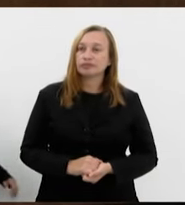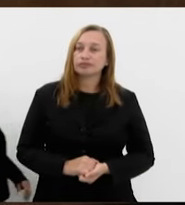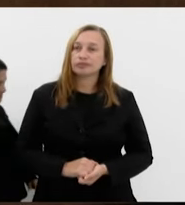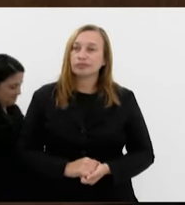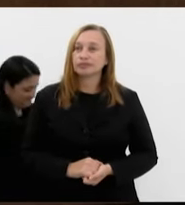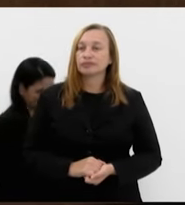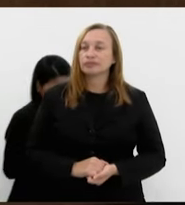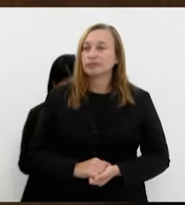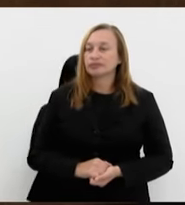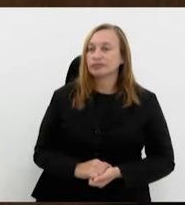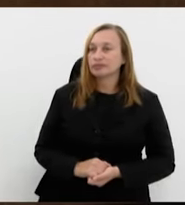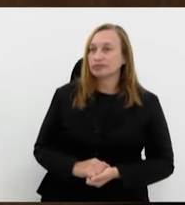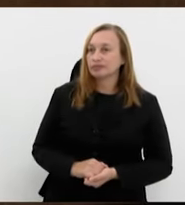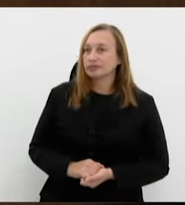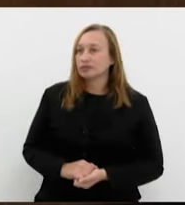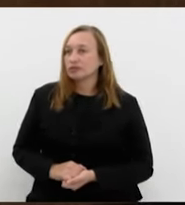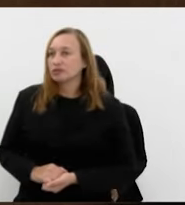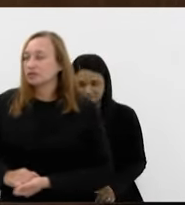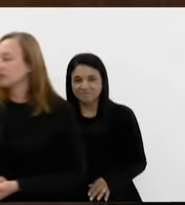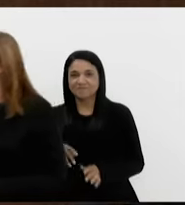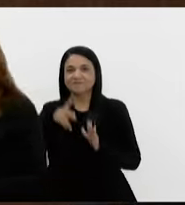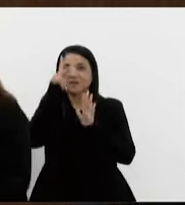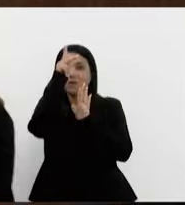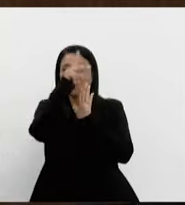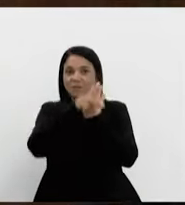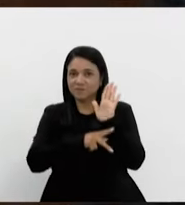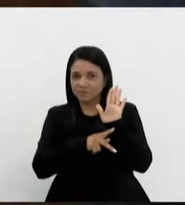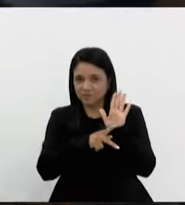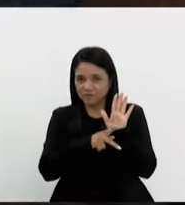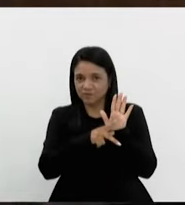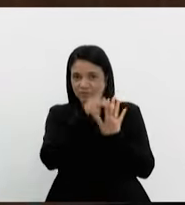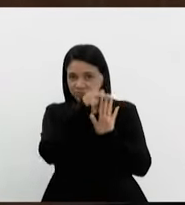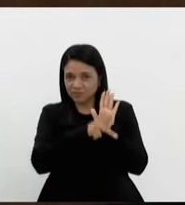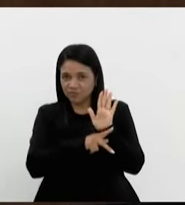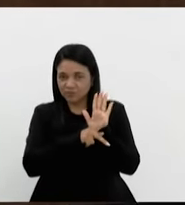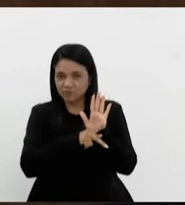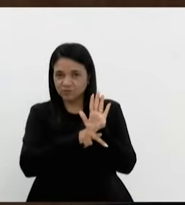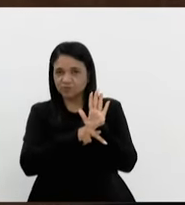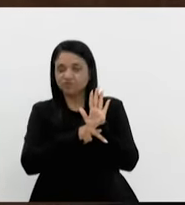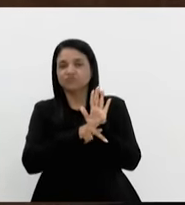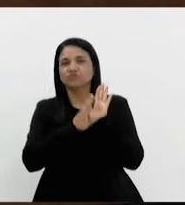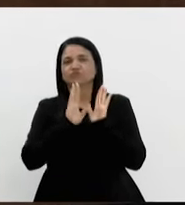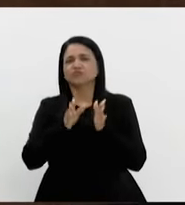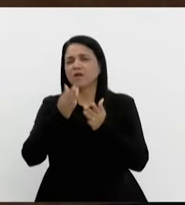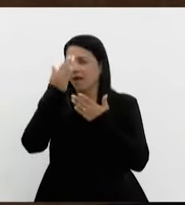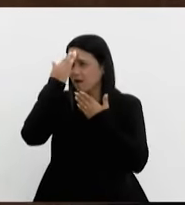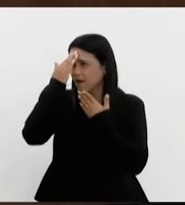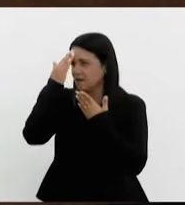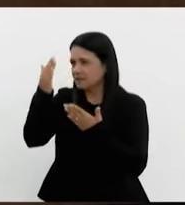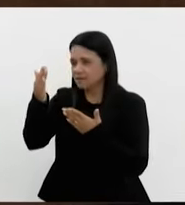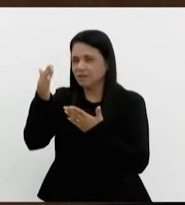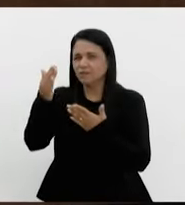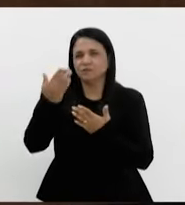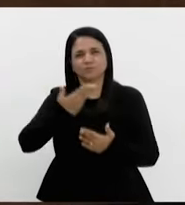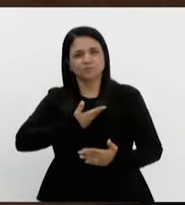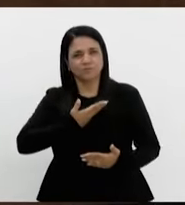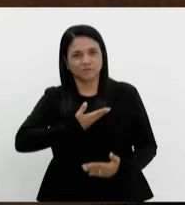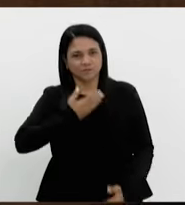Sobre o projeto, que eu já desde já agradeço os deputados